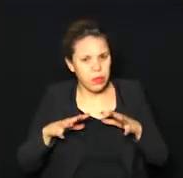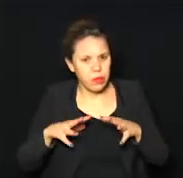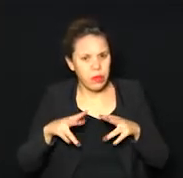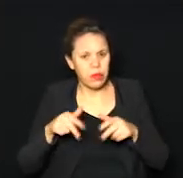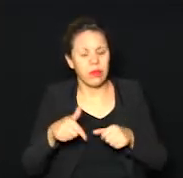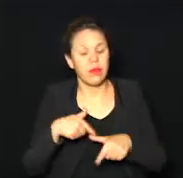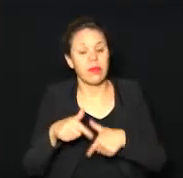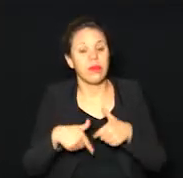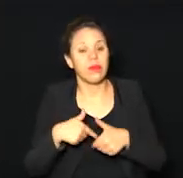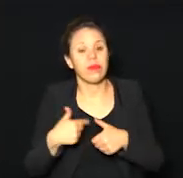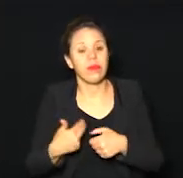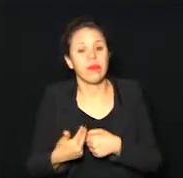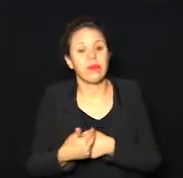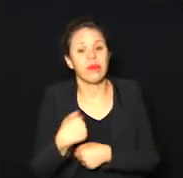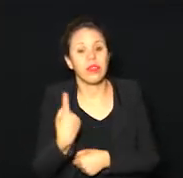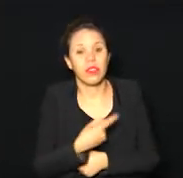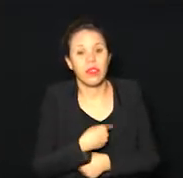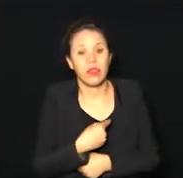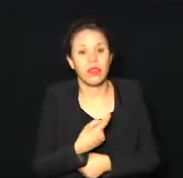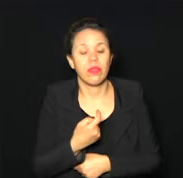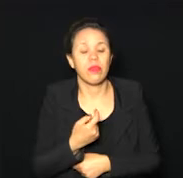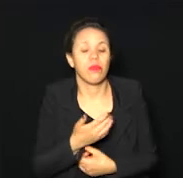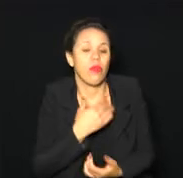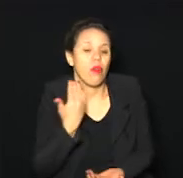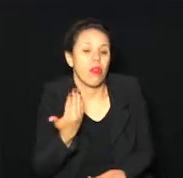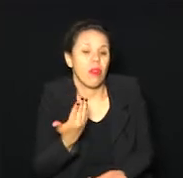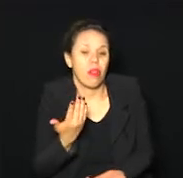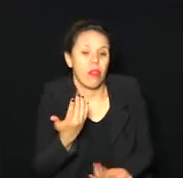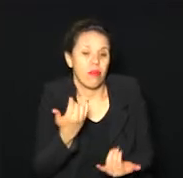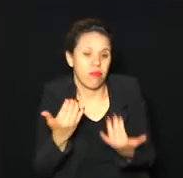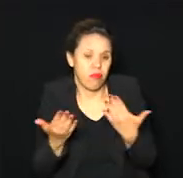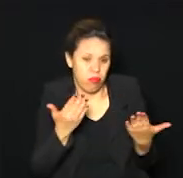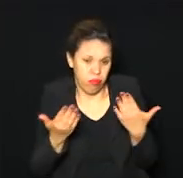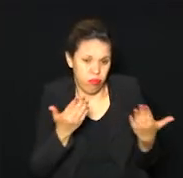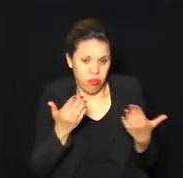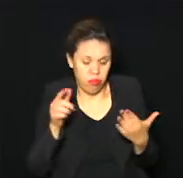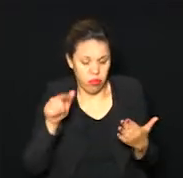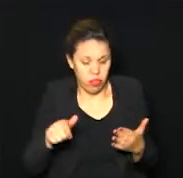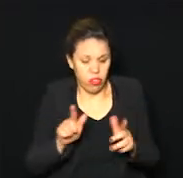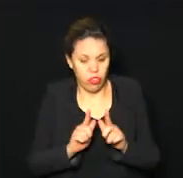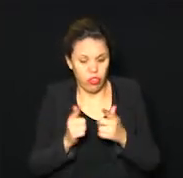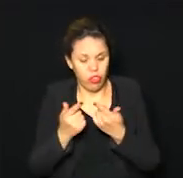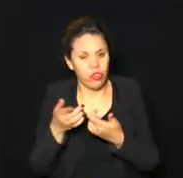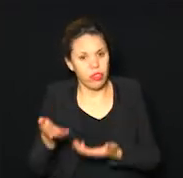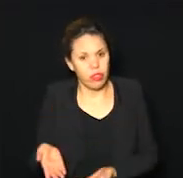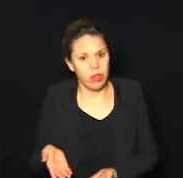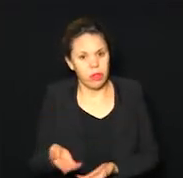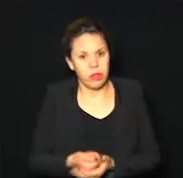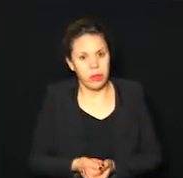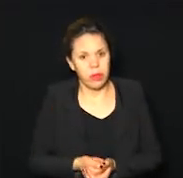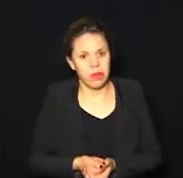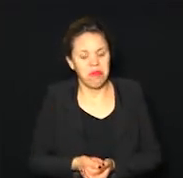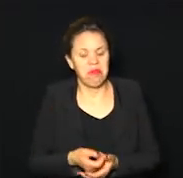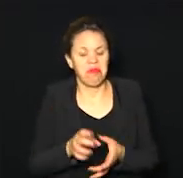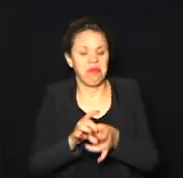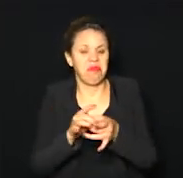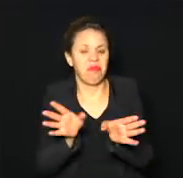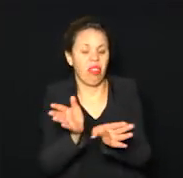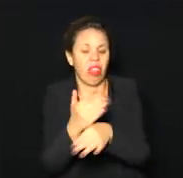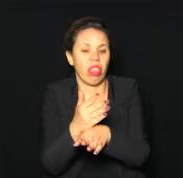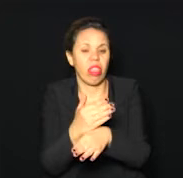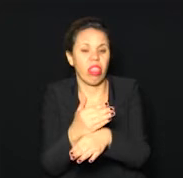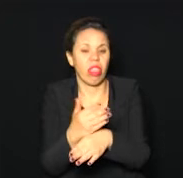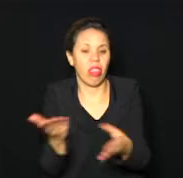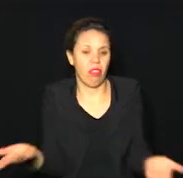da Unicamp. Nós estamos morrendo e essa gestão está lavando as mãos no nosso